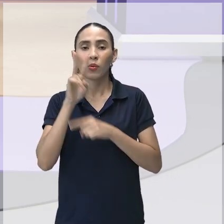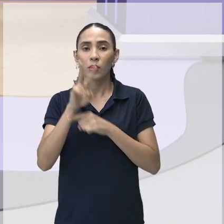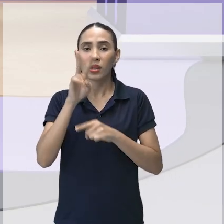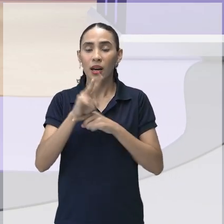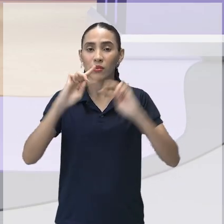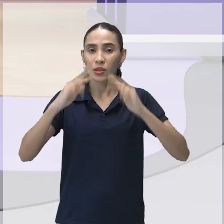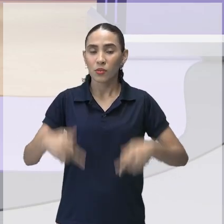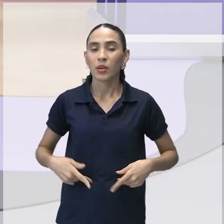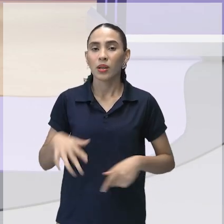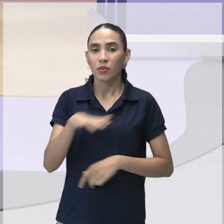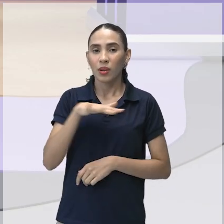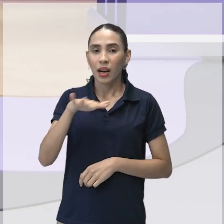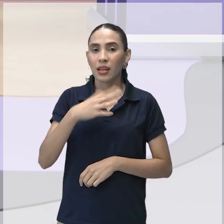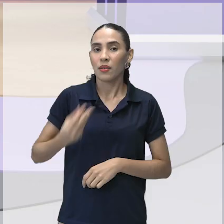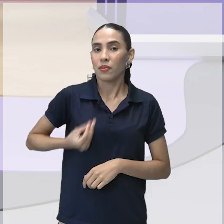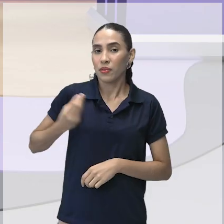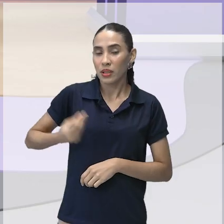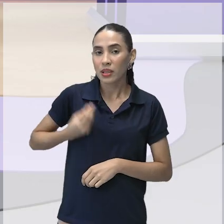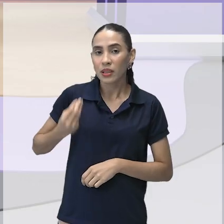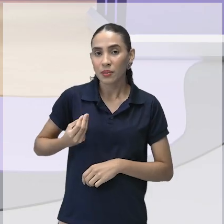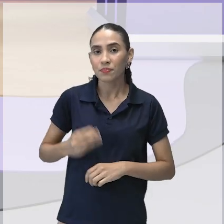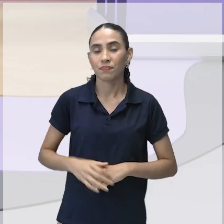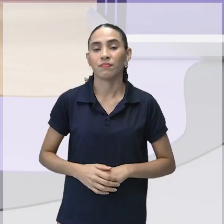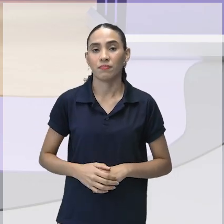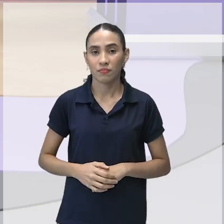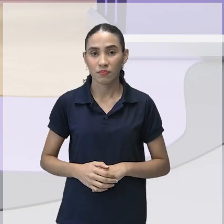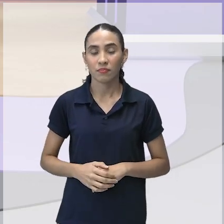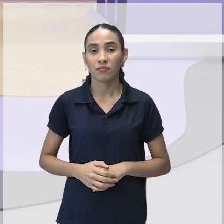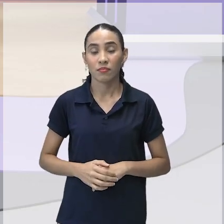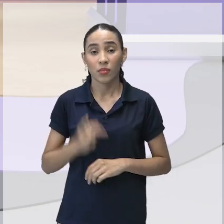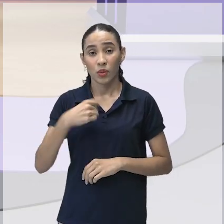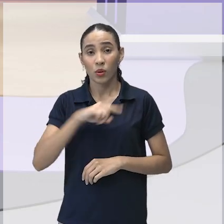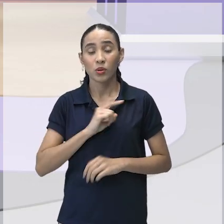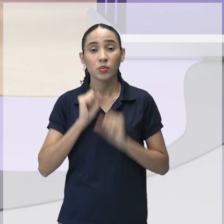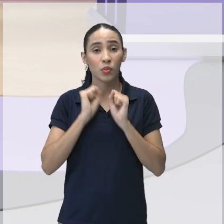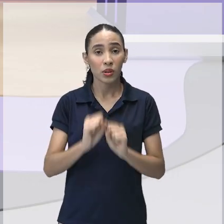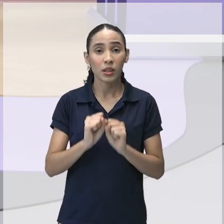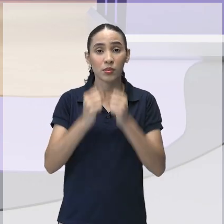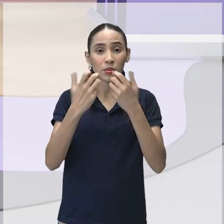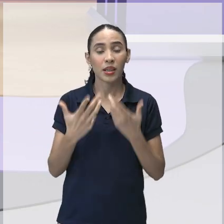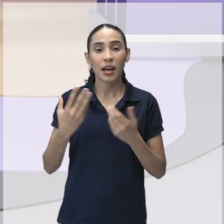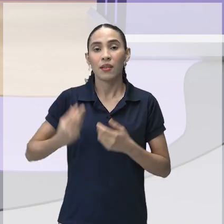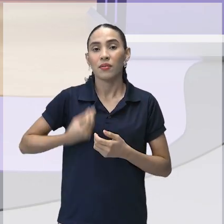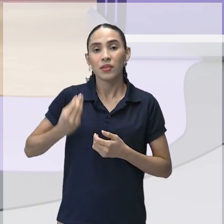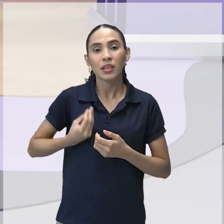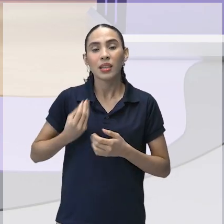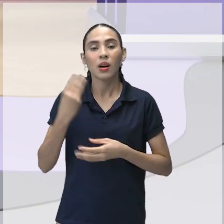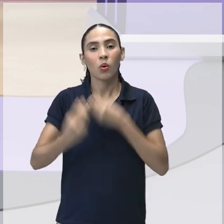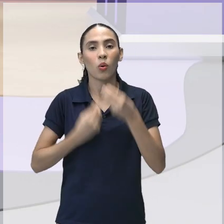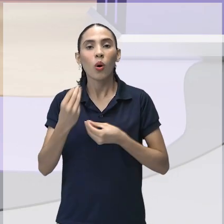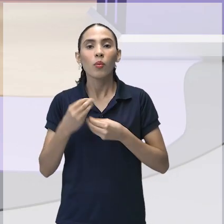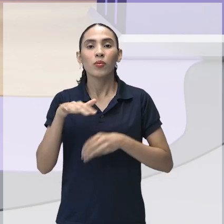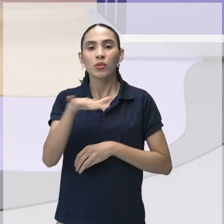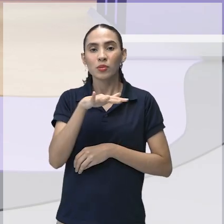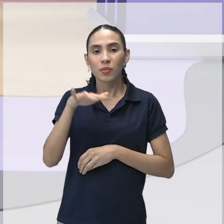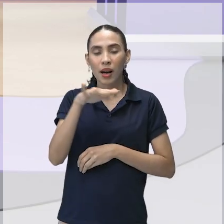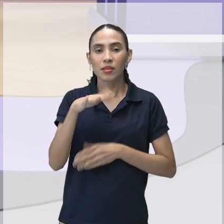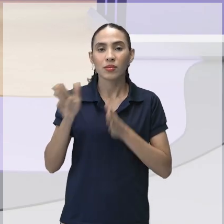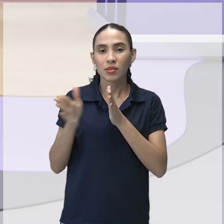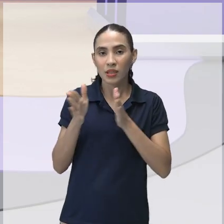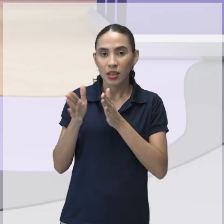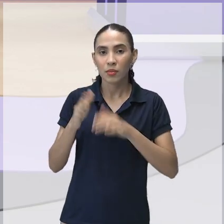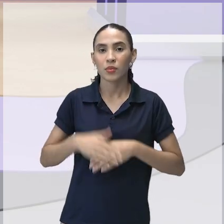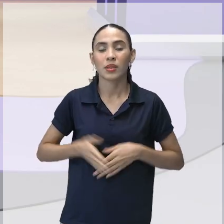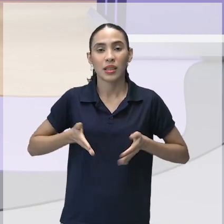humano nesse espaço de tempo, nessa vida. Nós podemos definir a vida também como isso, como esse espaço de tempo entre o